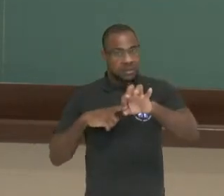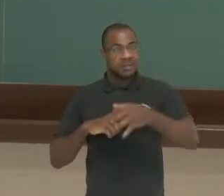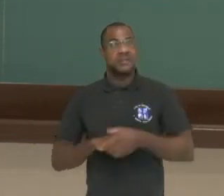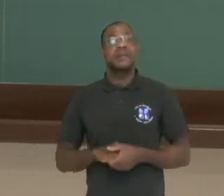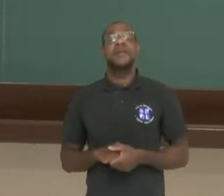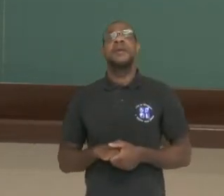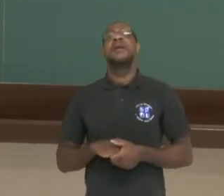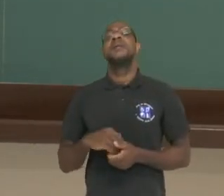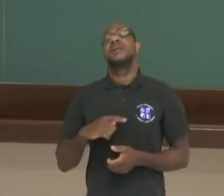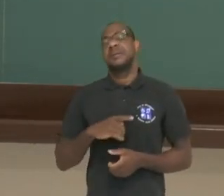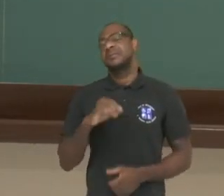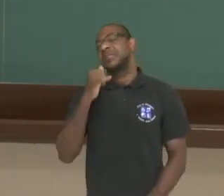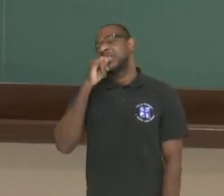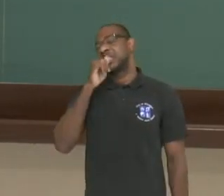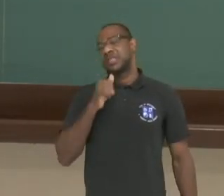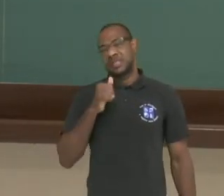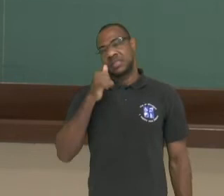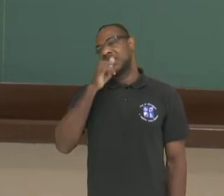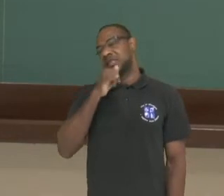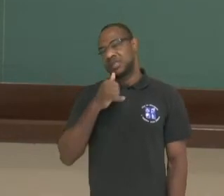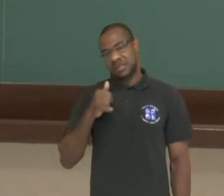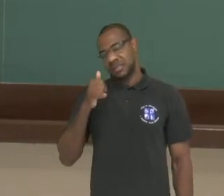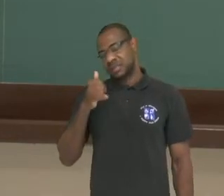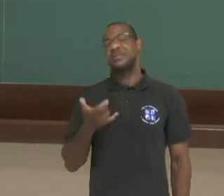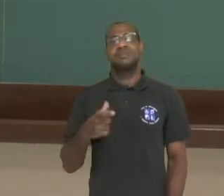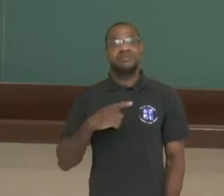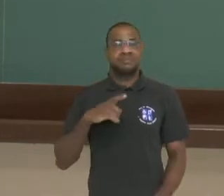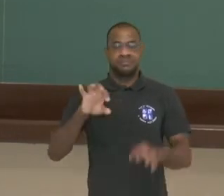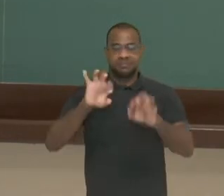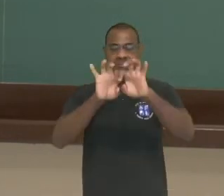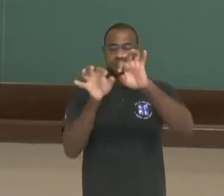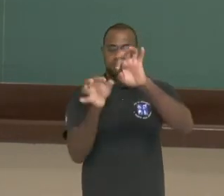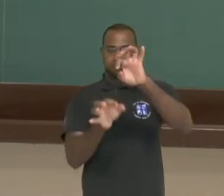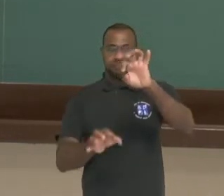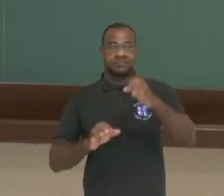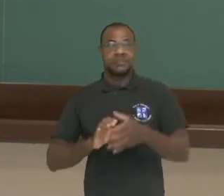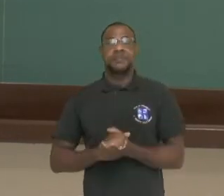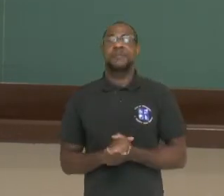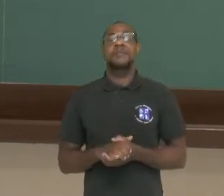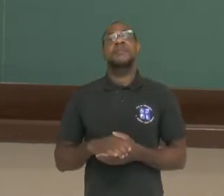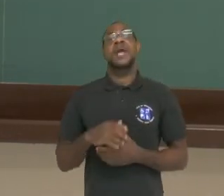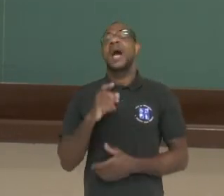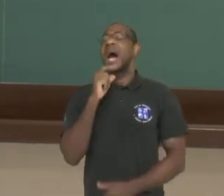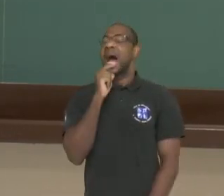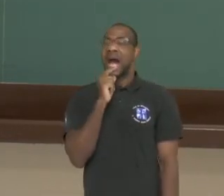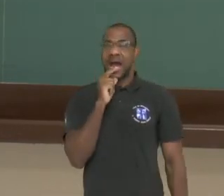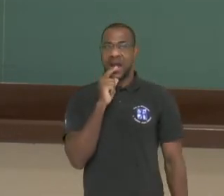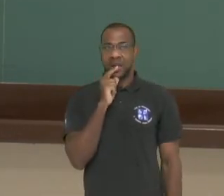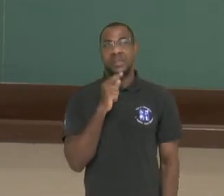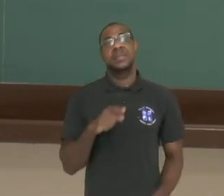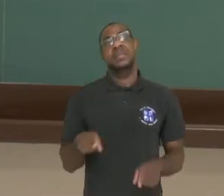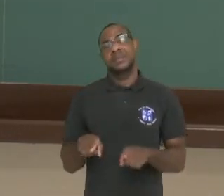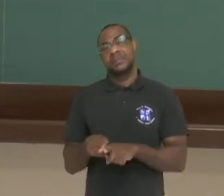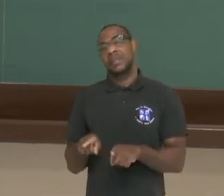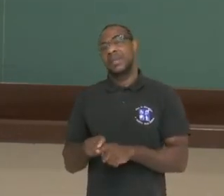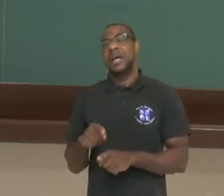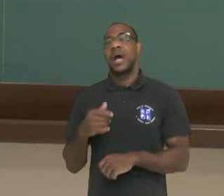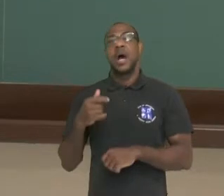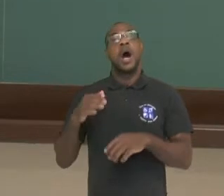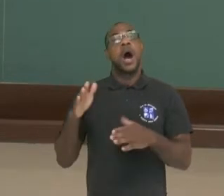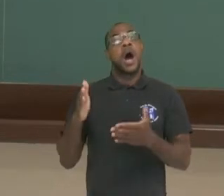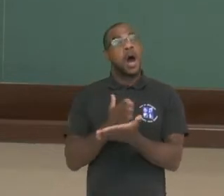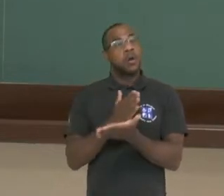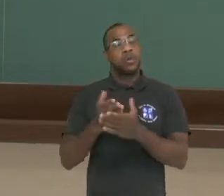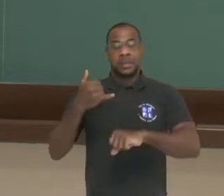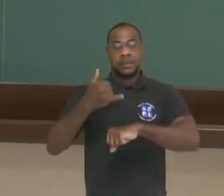corrente elétrica, né? Aquela carga elétrica vai escapar ali pelos canos. A água, assim também como alguns metais,